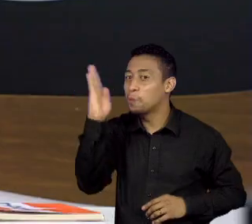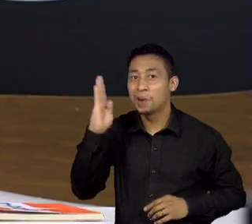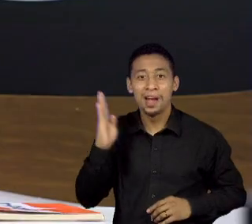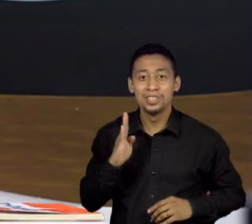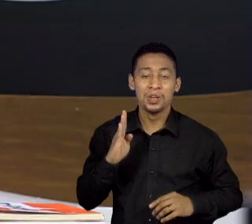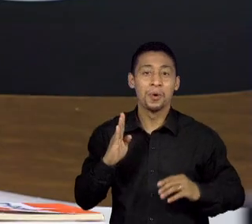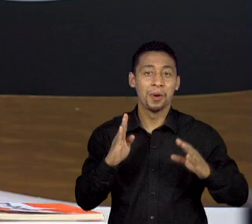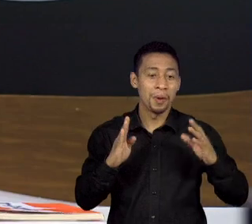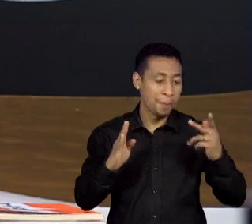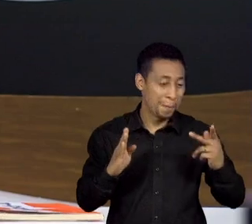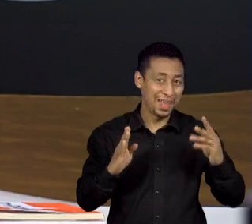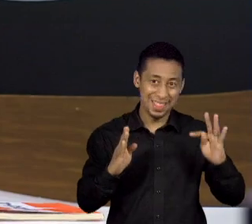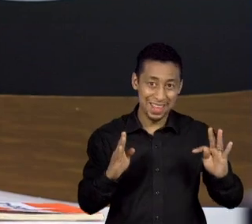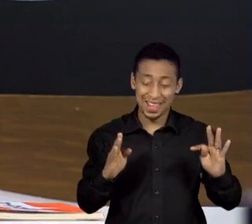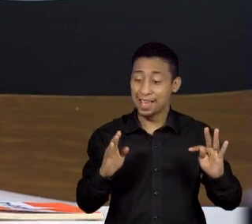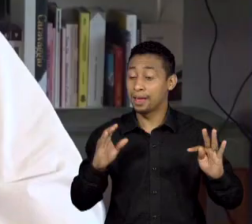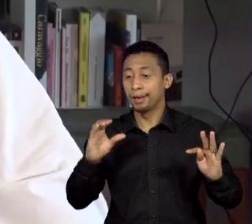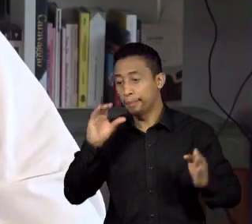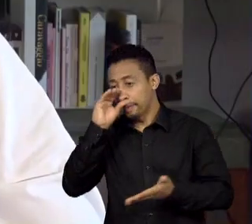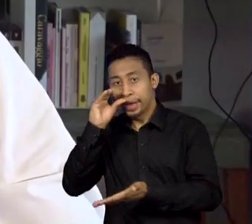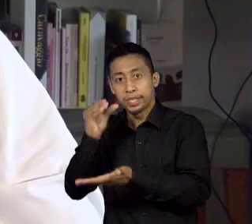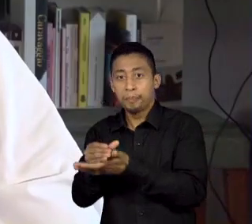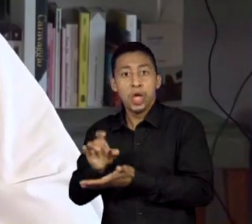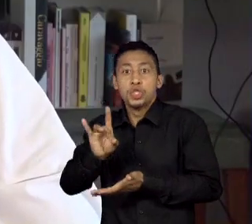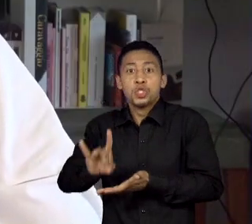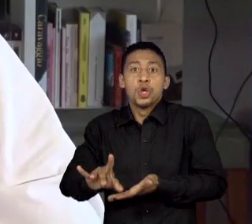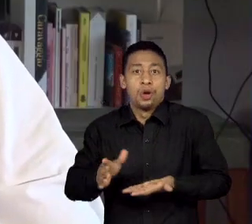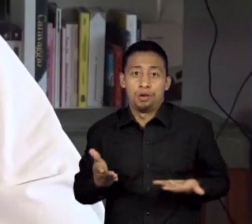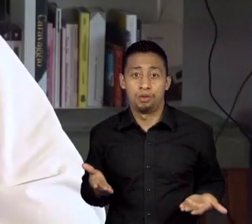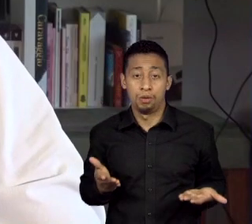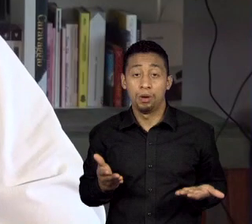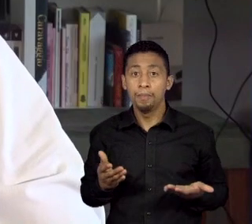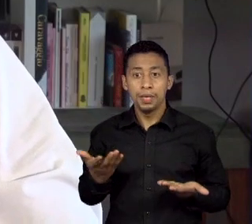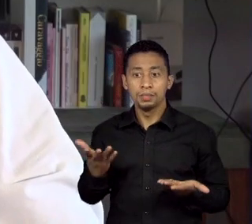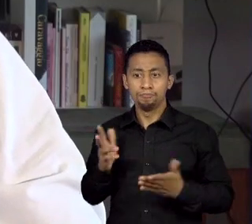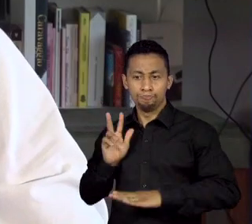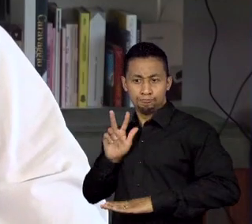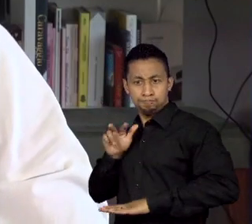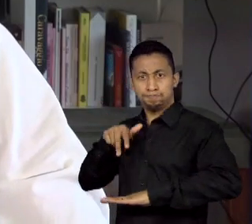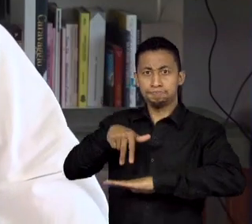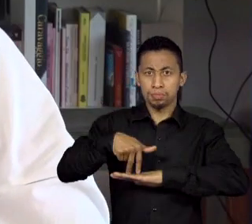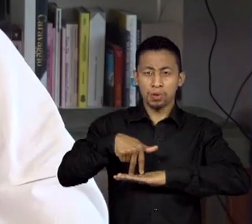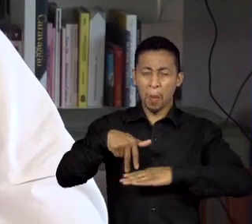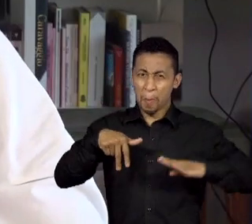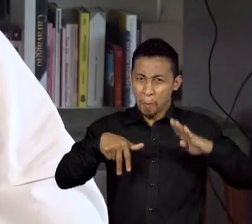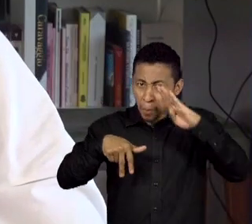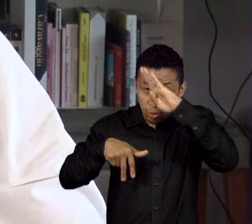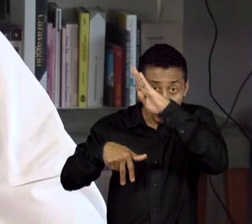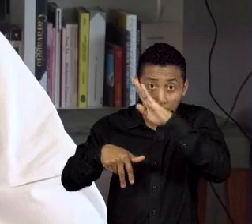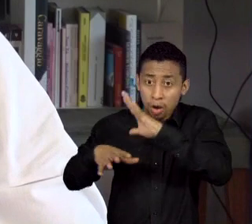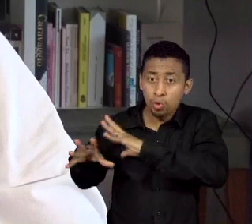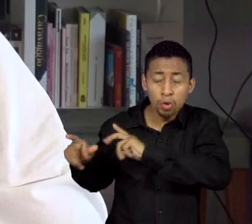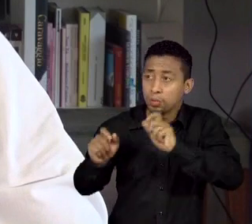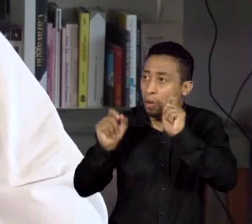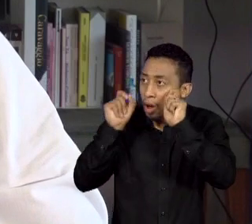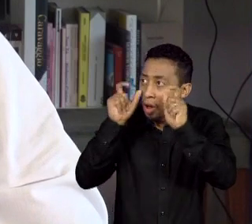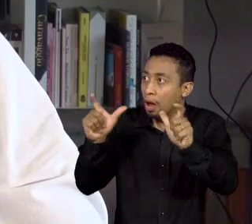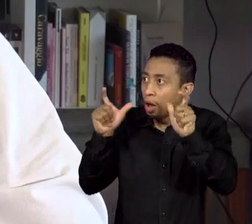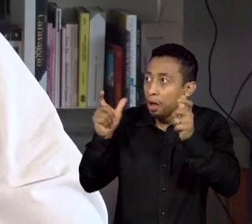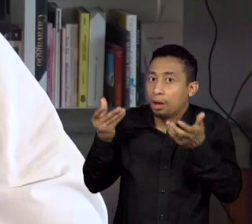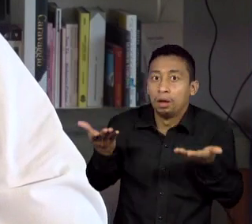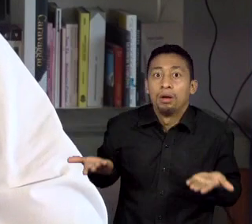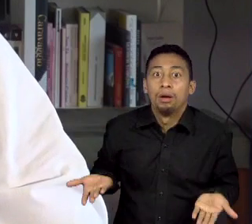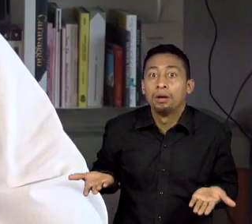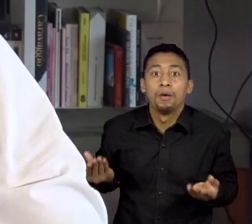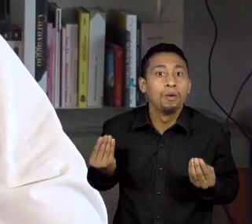E quando entrou o Bolsonaro, eu acho que para mim, foi um choque enorme, e aí aconteceu isso que o Jorge falou, assim,